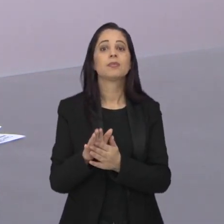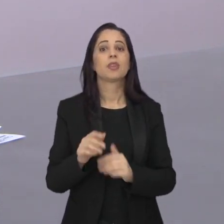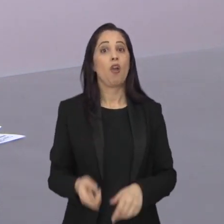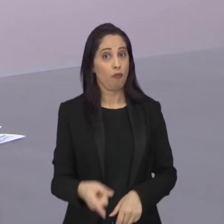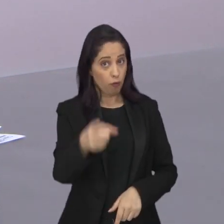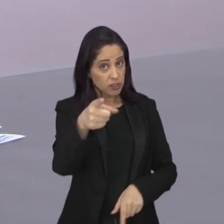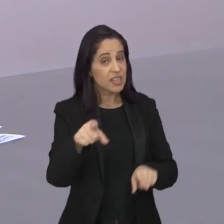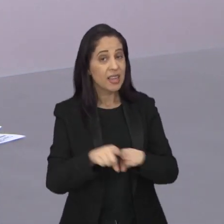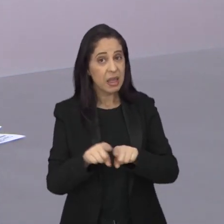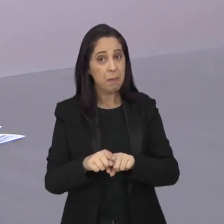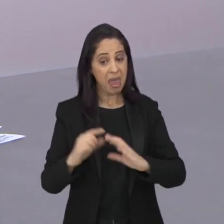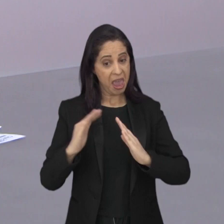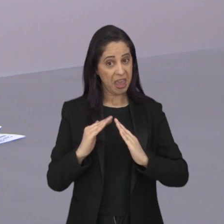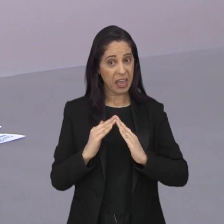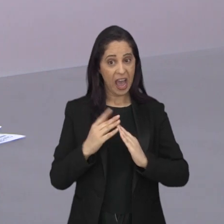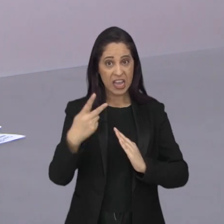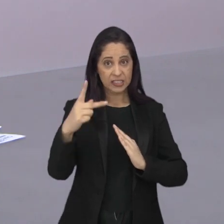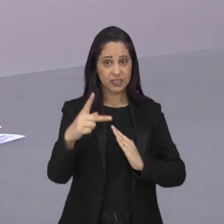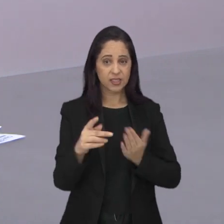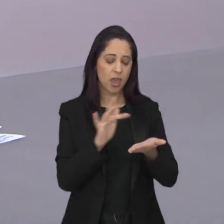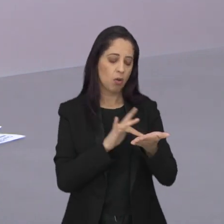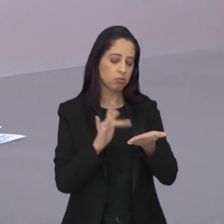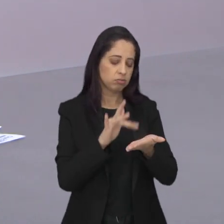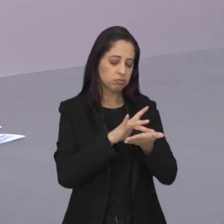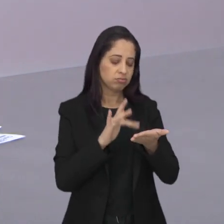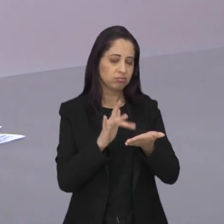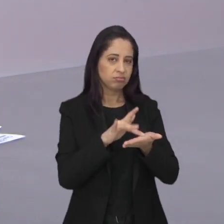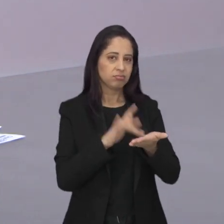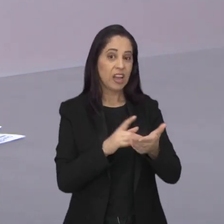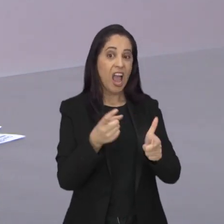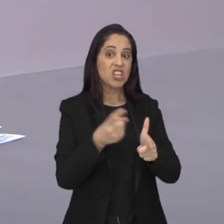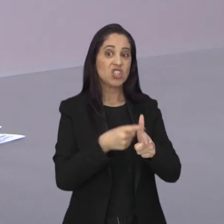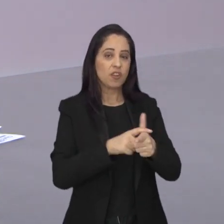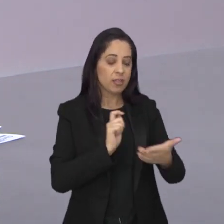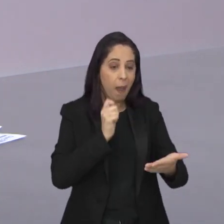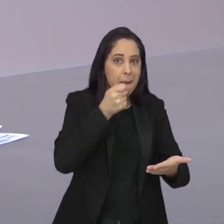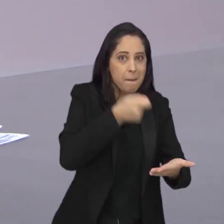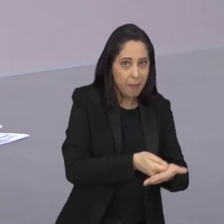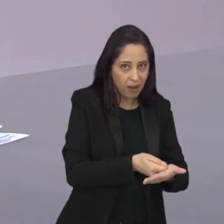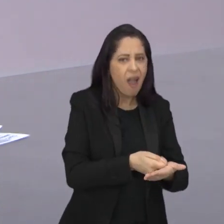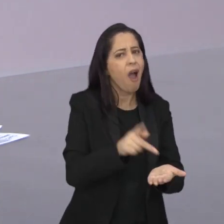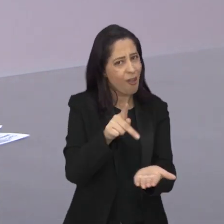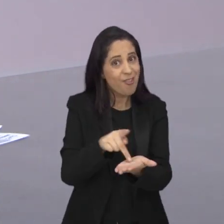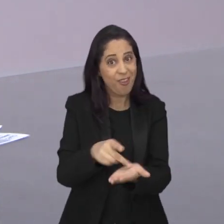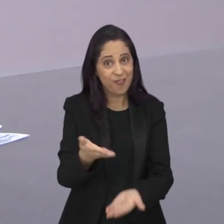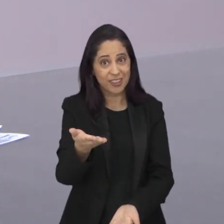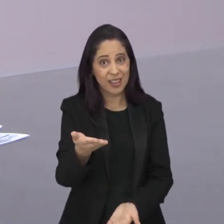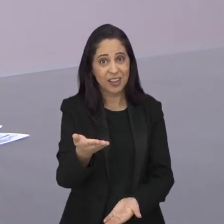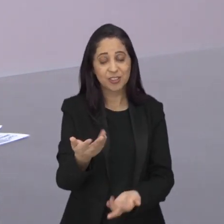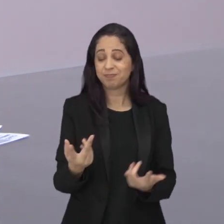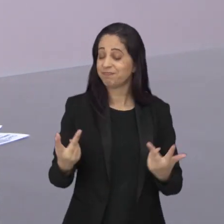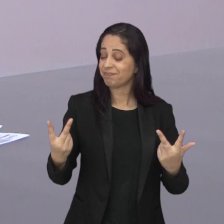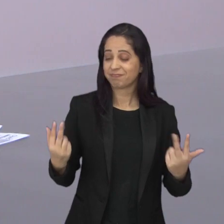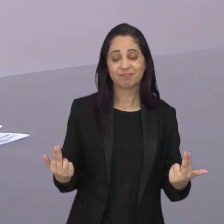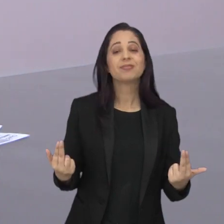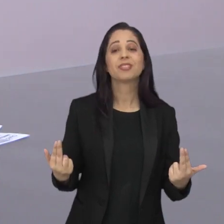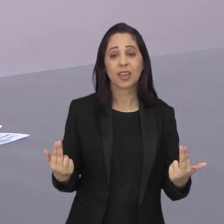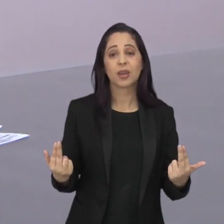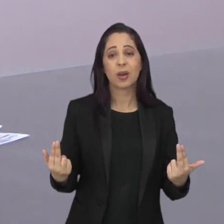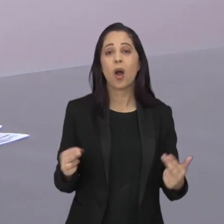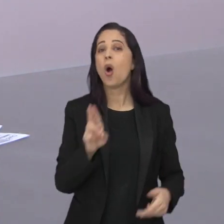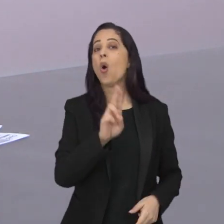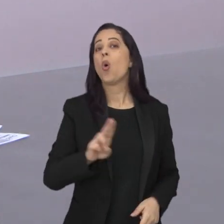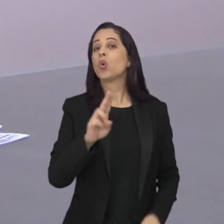mesmo planejamento que você aí em casa faz, com a calculadora na mão, para quitar as dívidas do dia a dia e usar da melhor